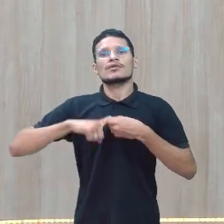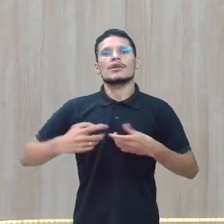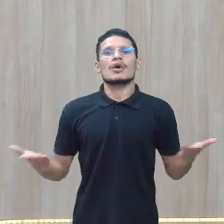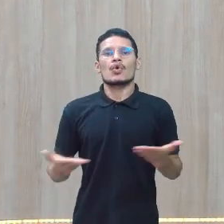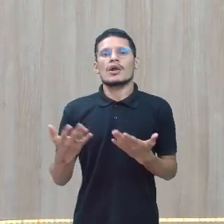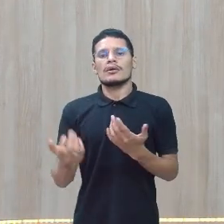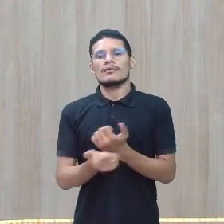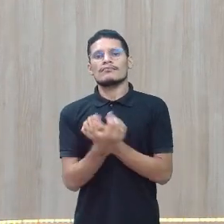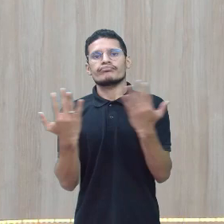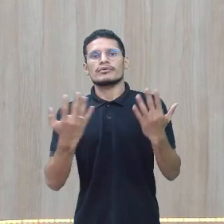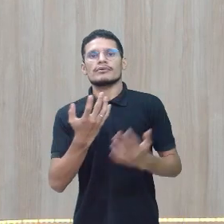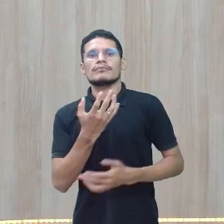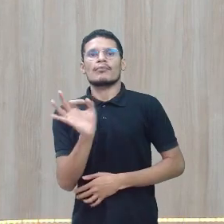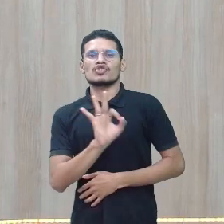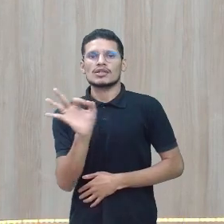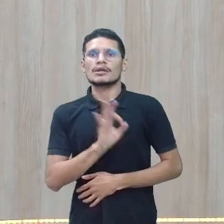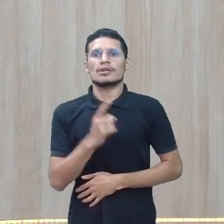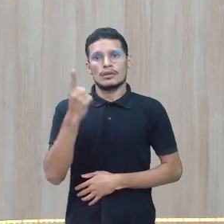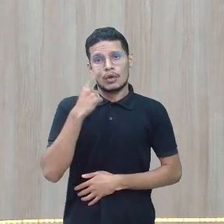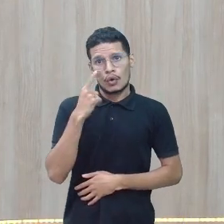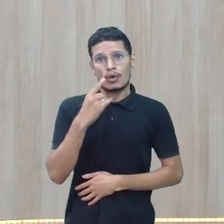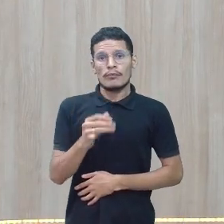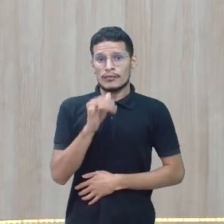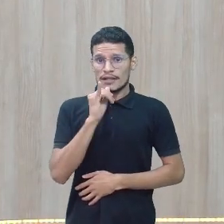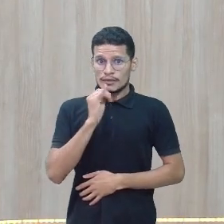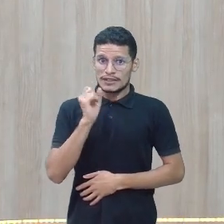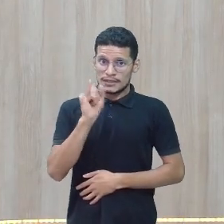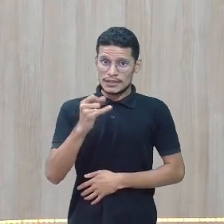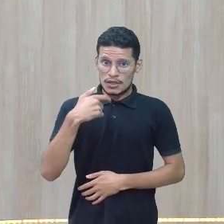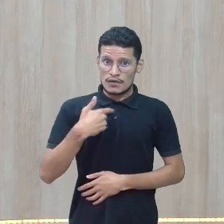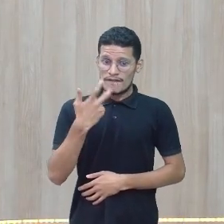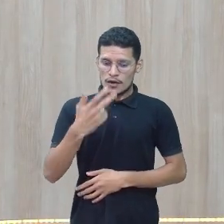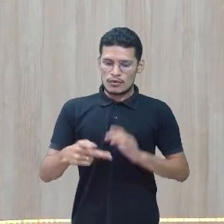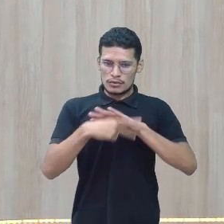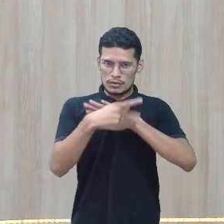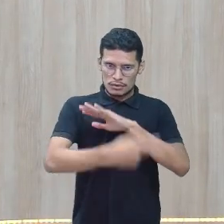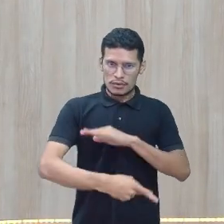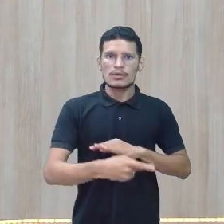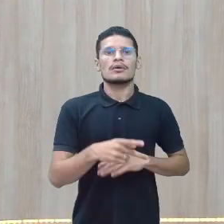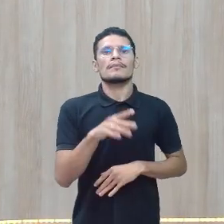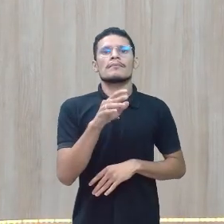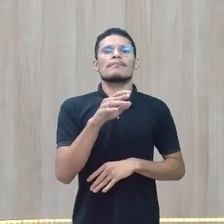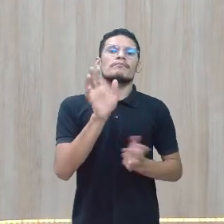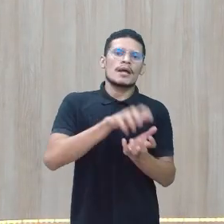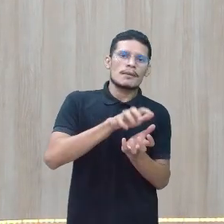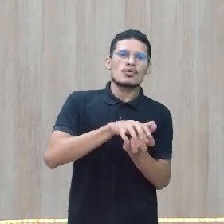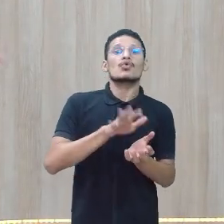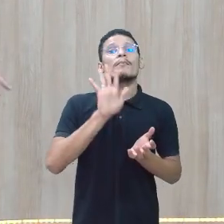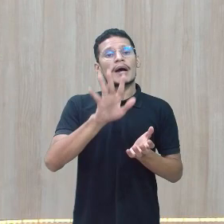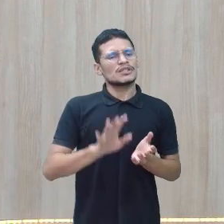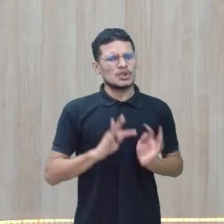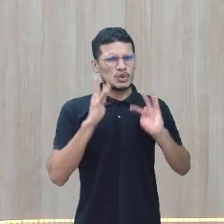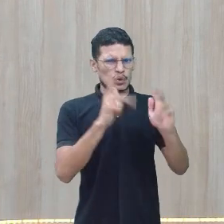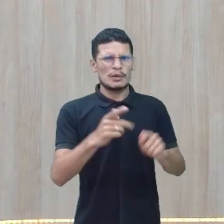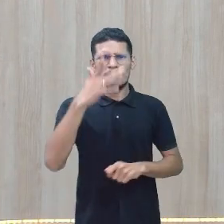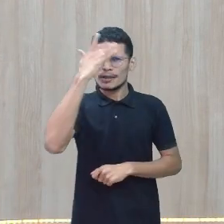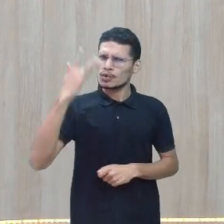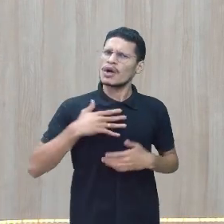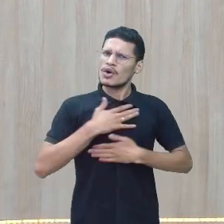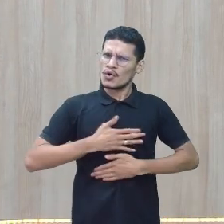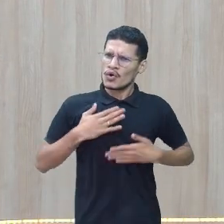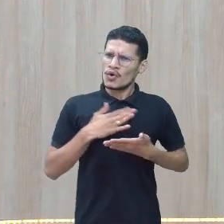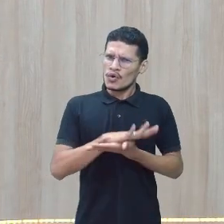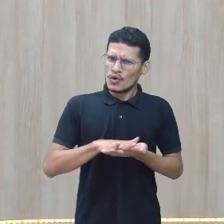ideia da porcentagem, ó, se aí eu trabalho com os pernambucanos, mas nem todo mundo em Pernambuco gosta